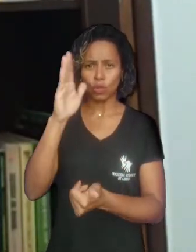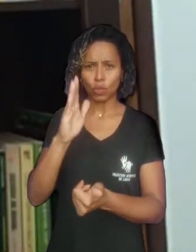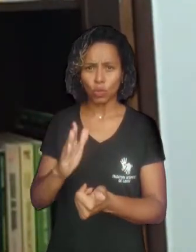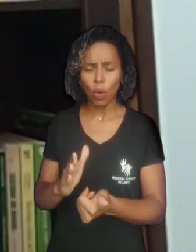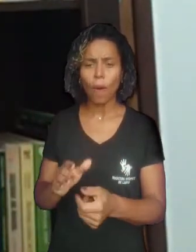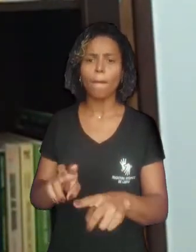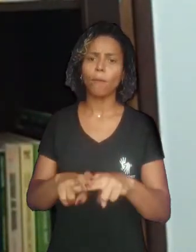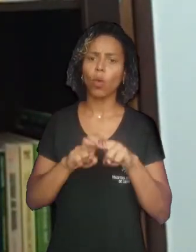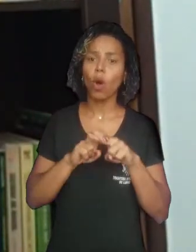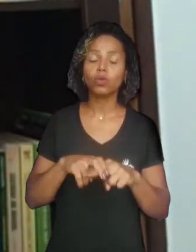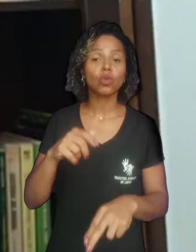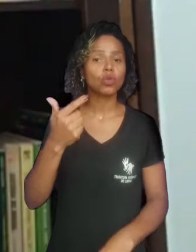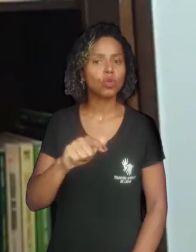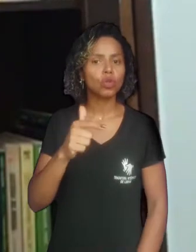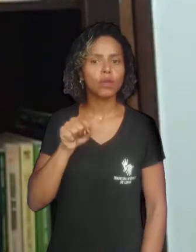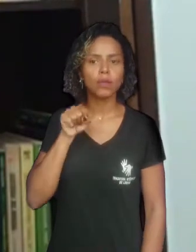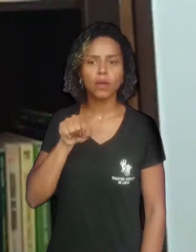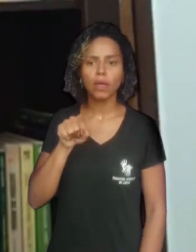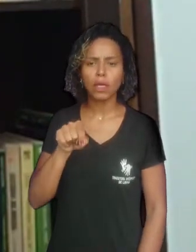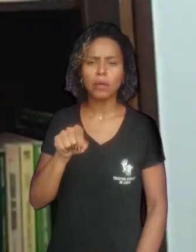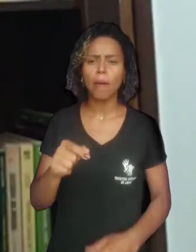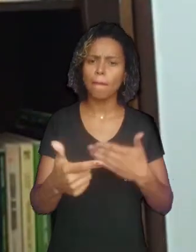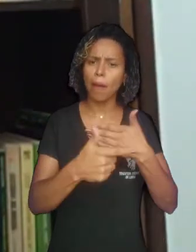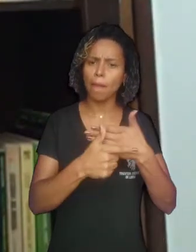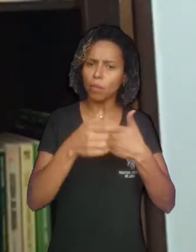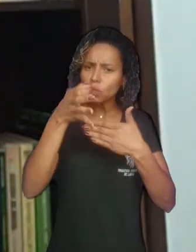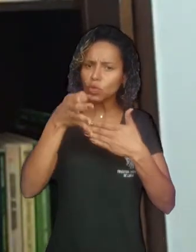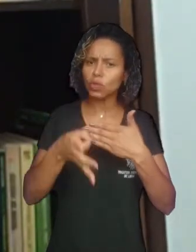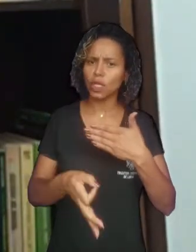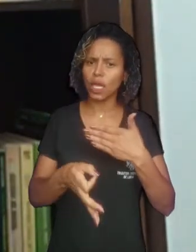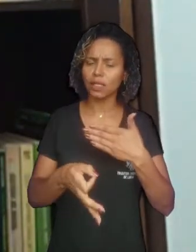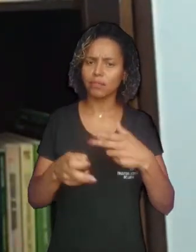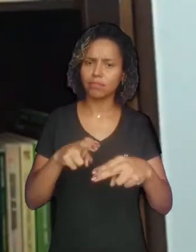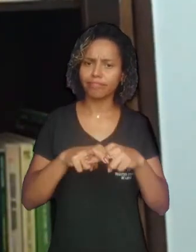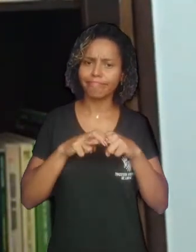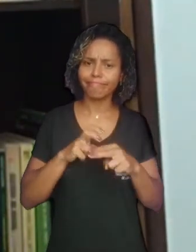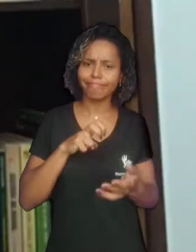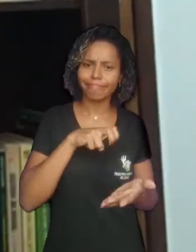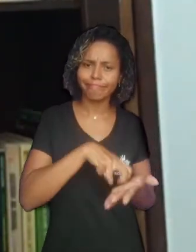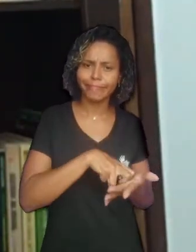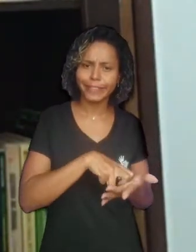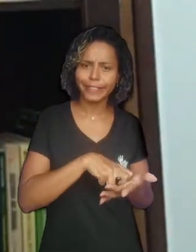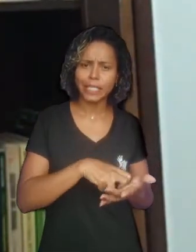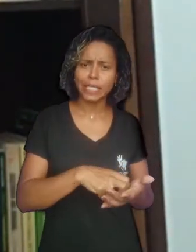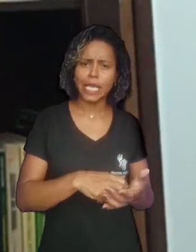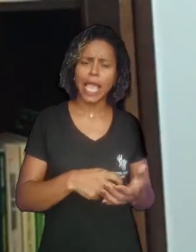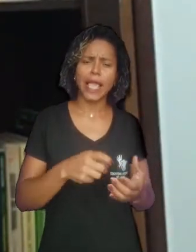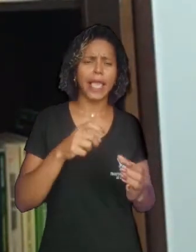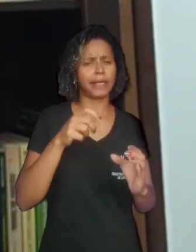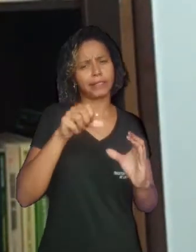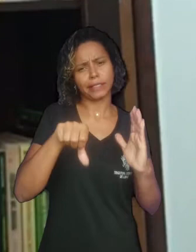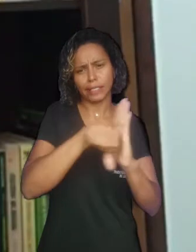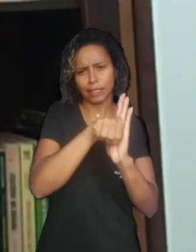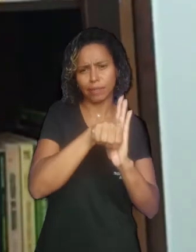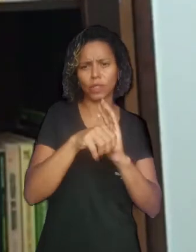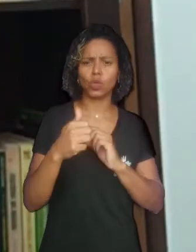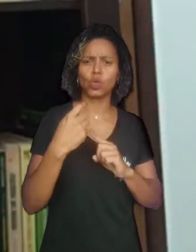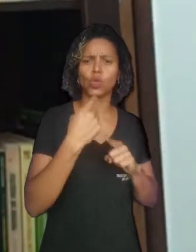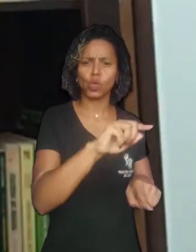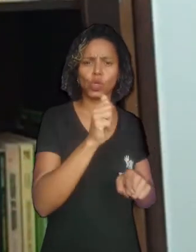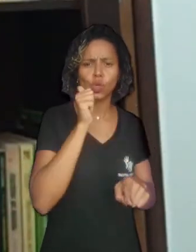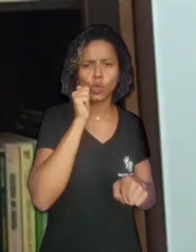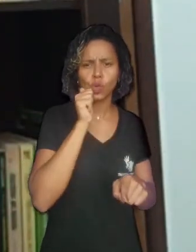por não cumprir seu papel de punição de crimes de feminicídio na corte interamericana de direitos humanos